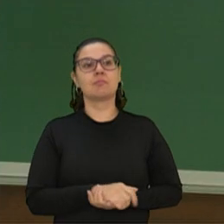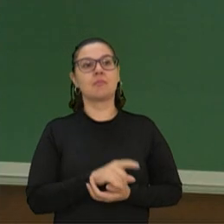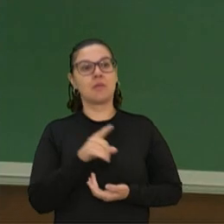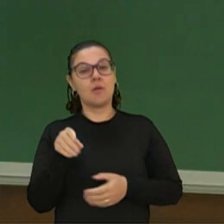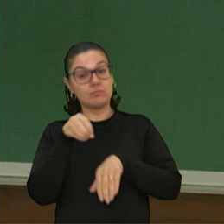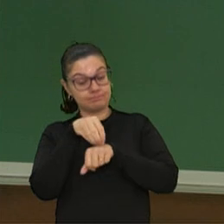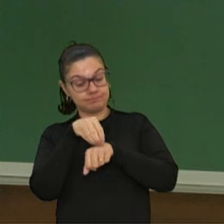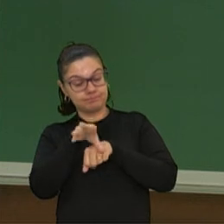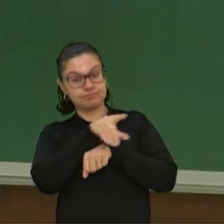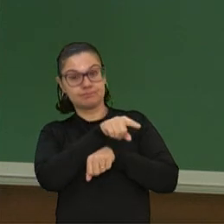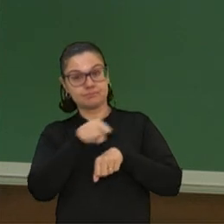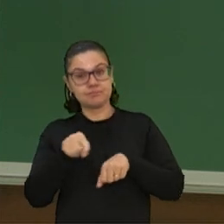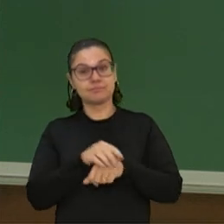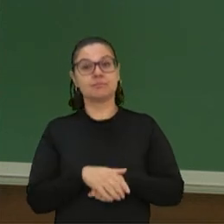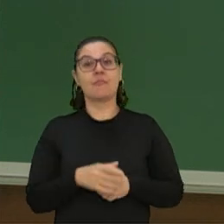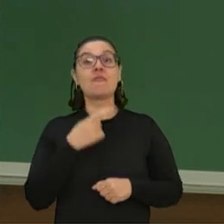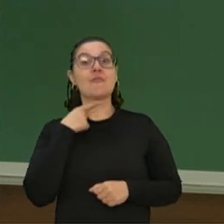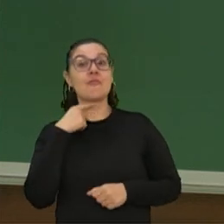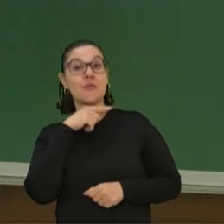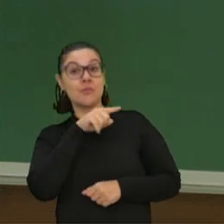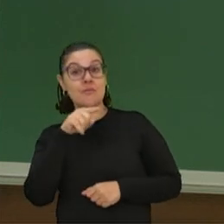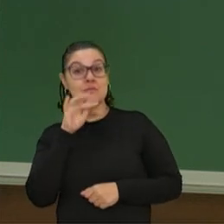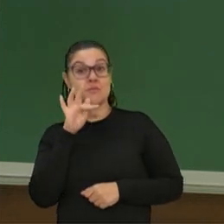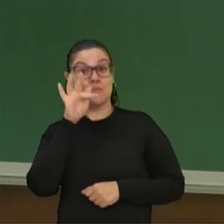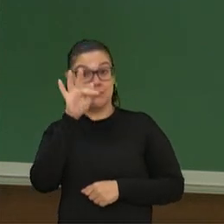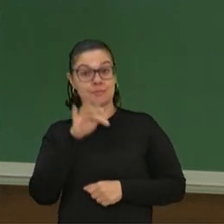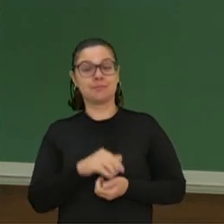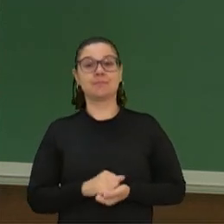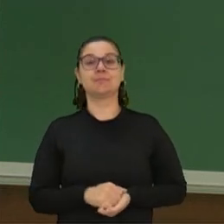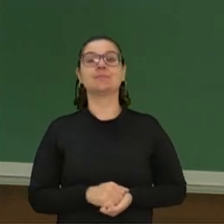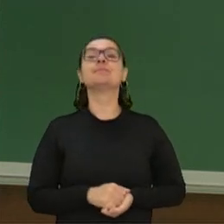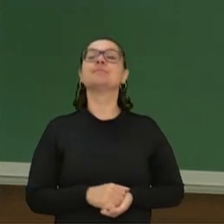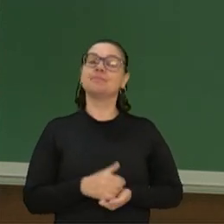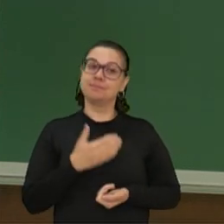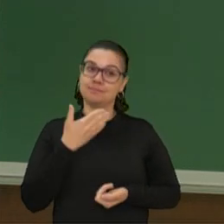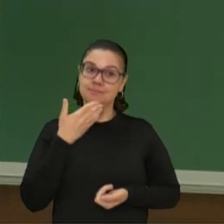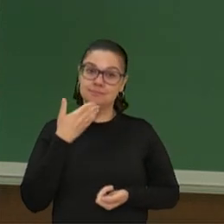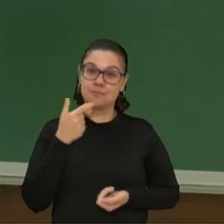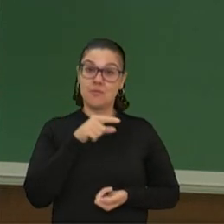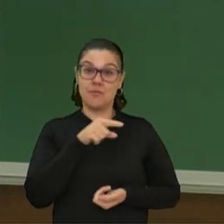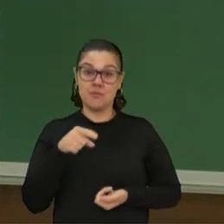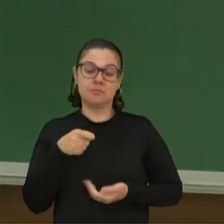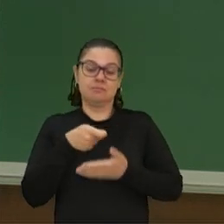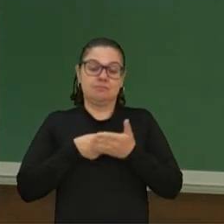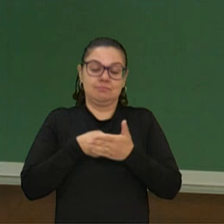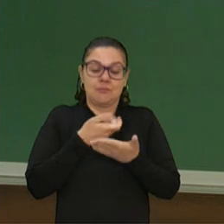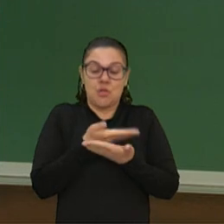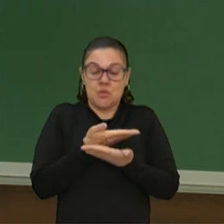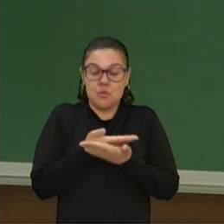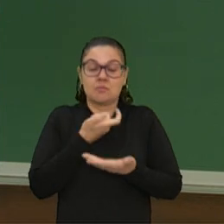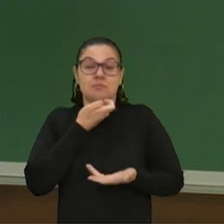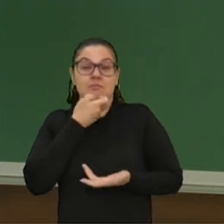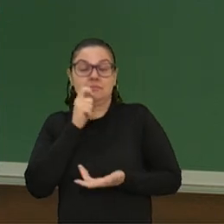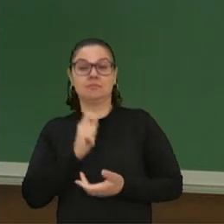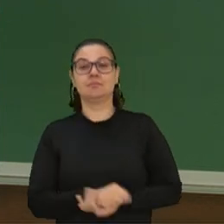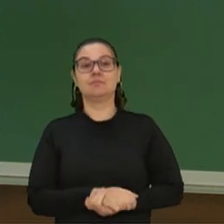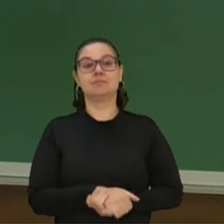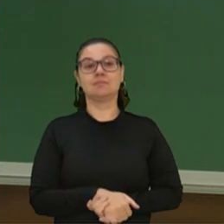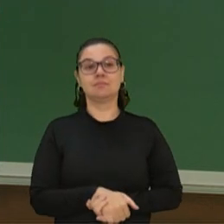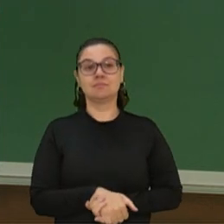fica aí a dica, né? Se é esse o seu plano para o futuro, é bom você se dedicar ao estudo da língua